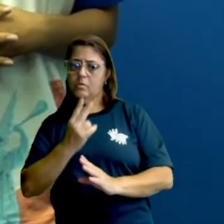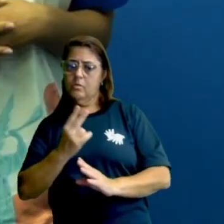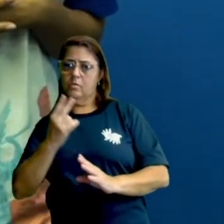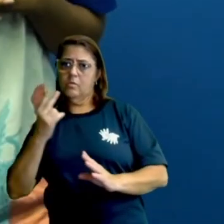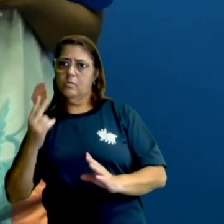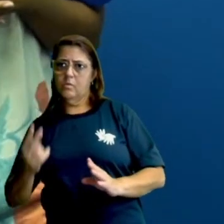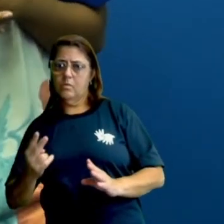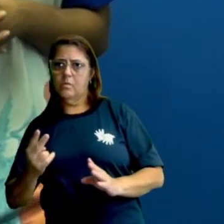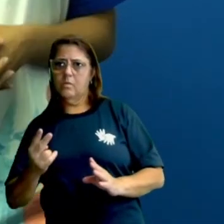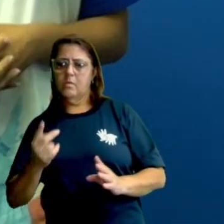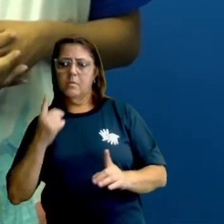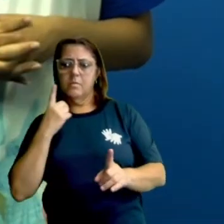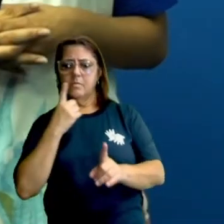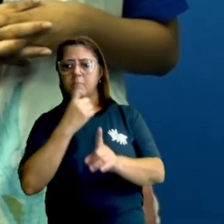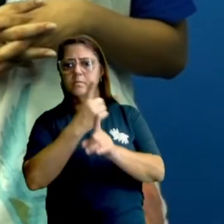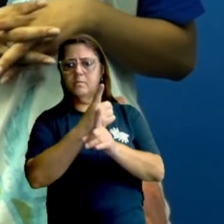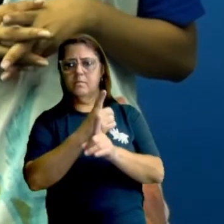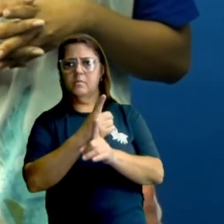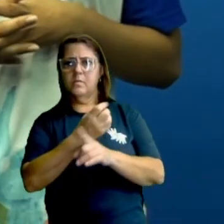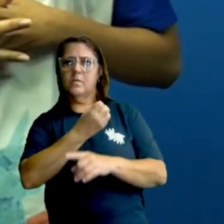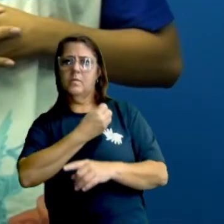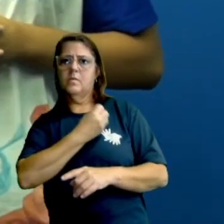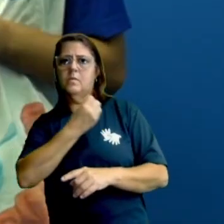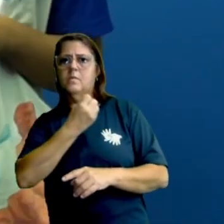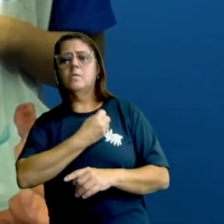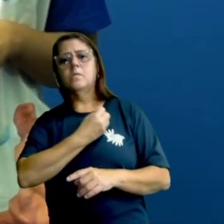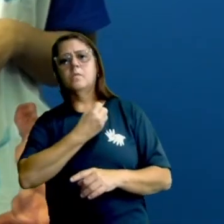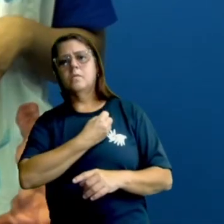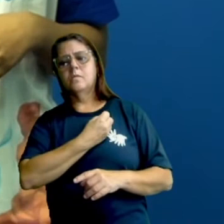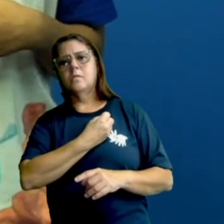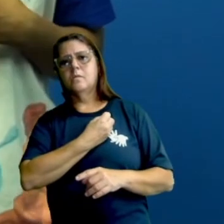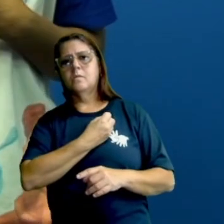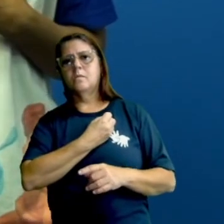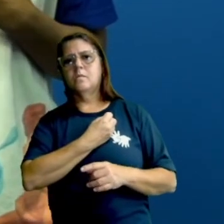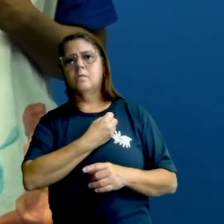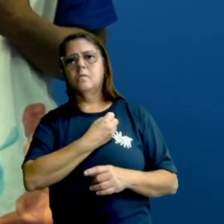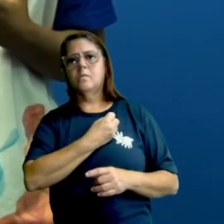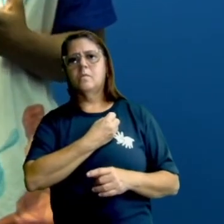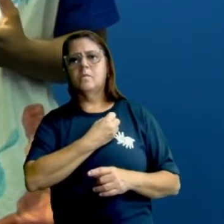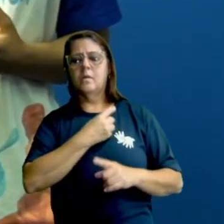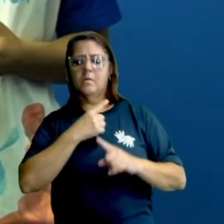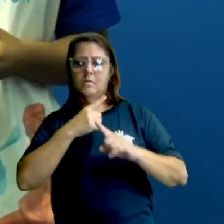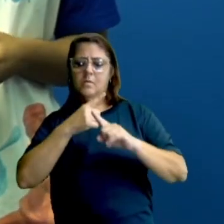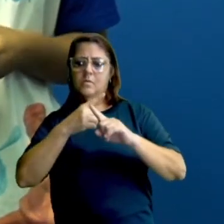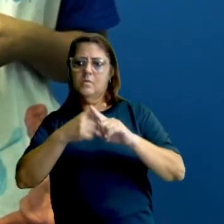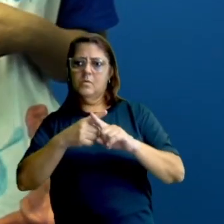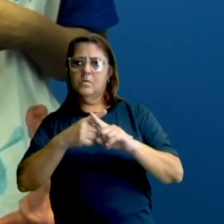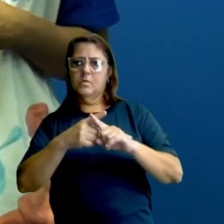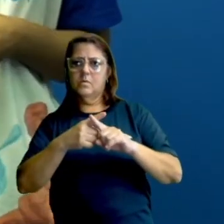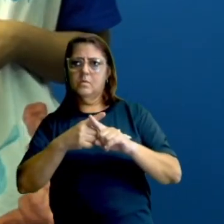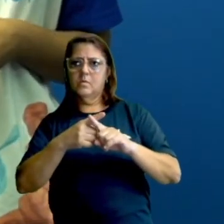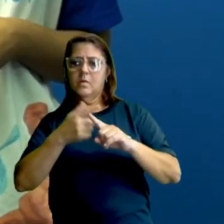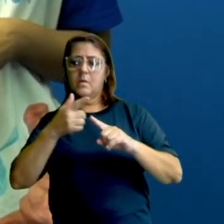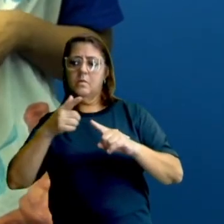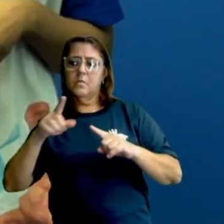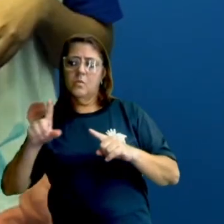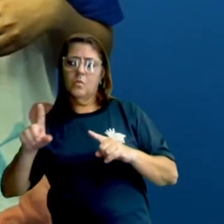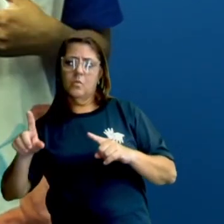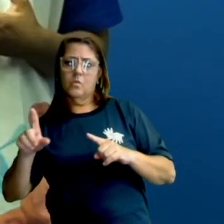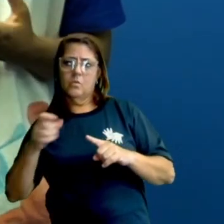note que para encontrar o número que foi multiplicado por